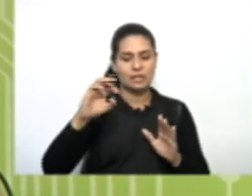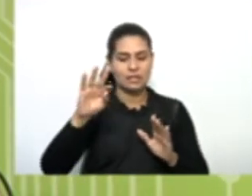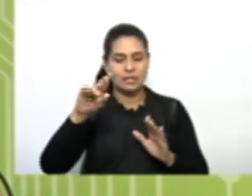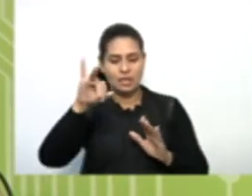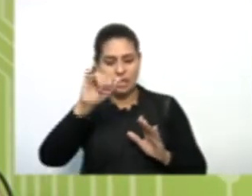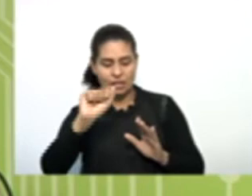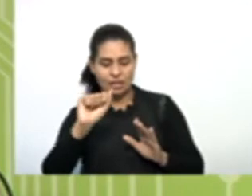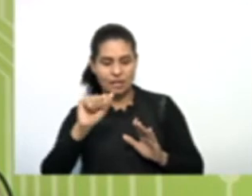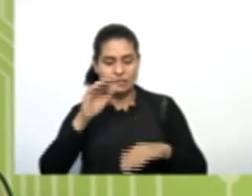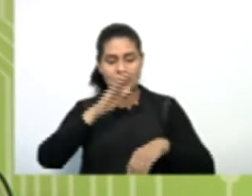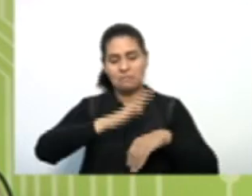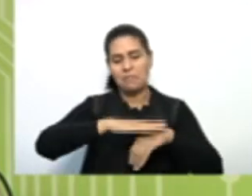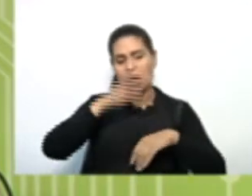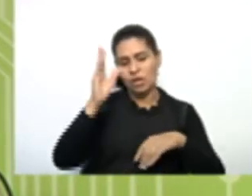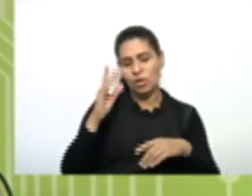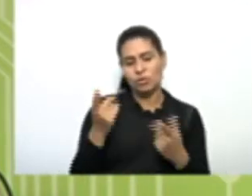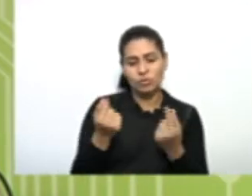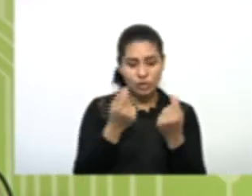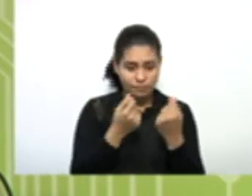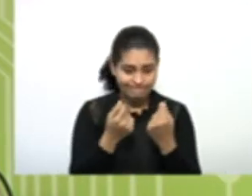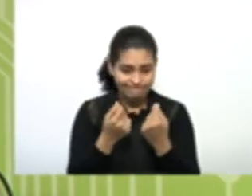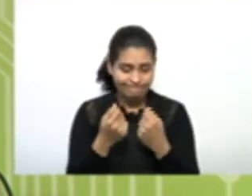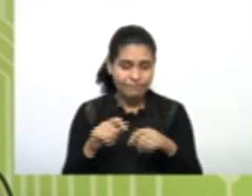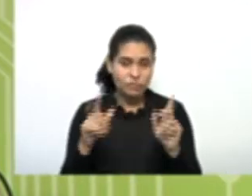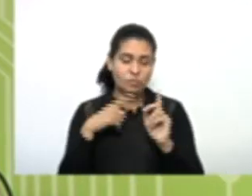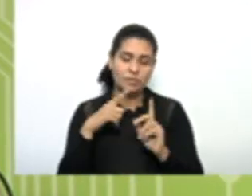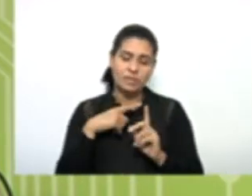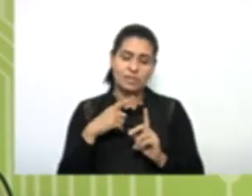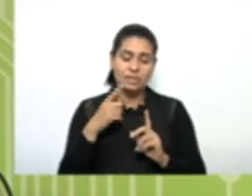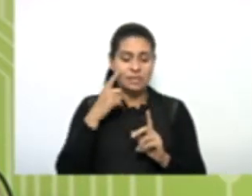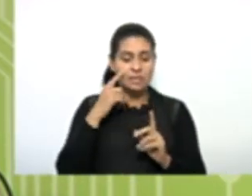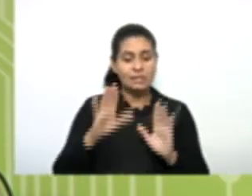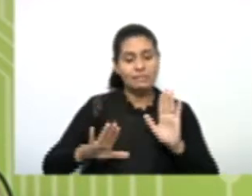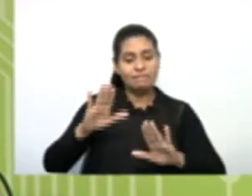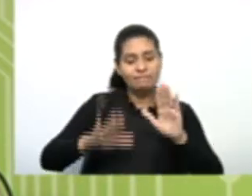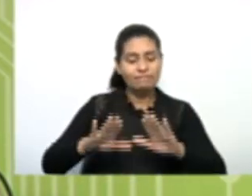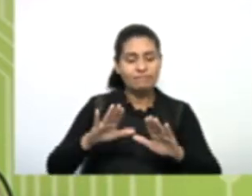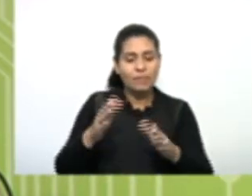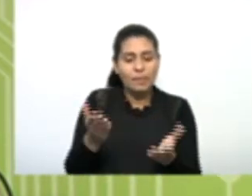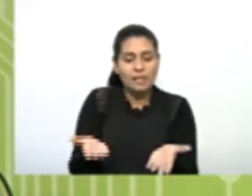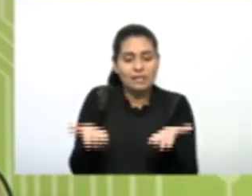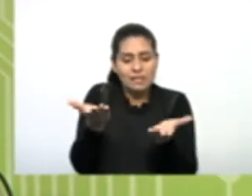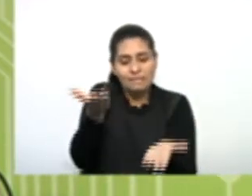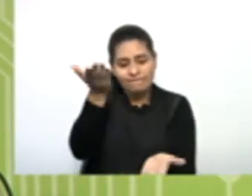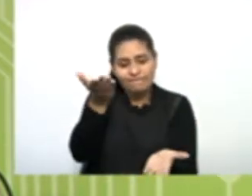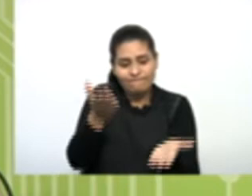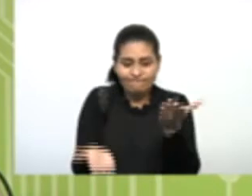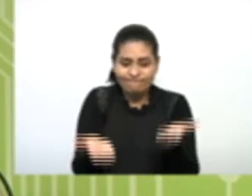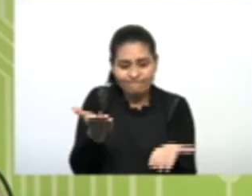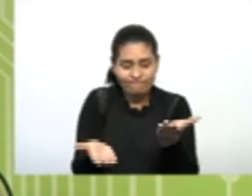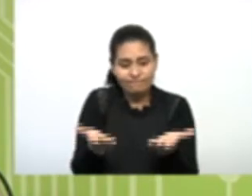as despesas. Quando as receitas são assim maiores que as despesas, no mundo das